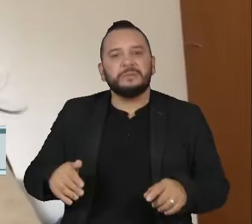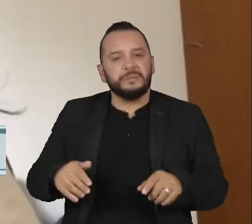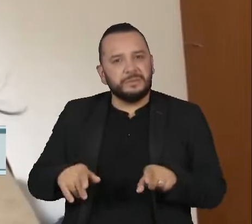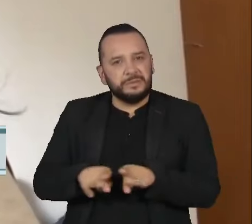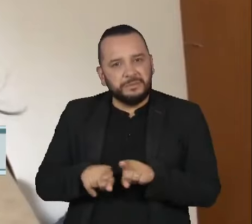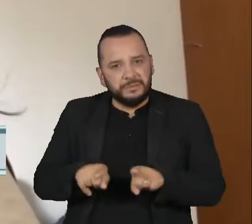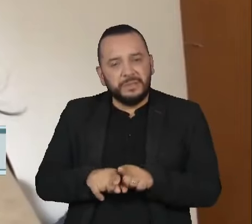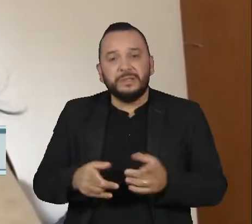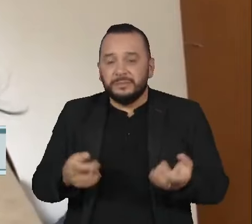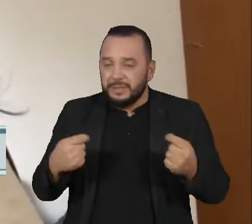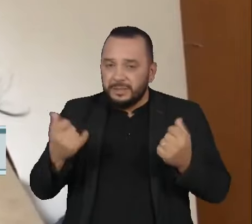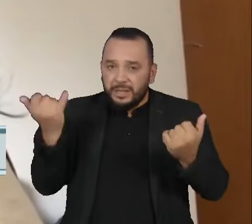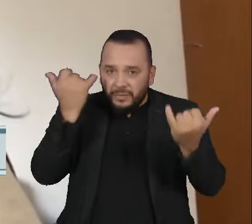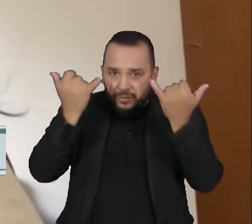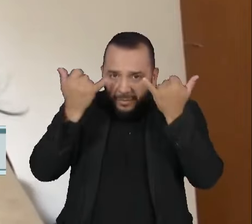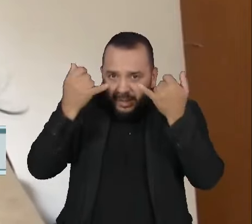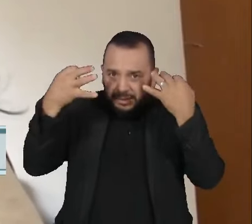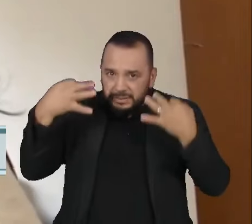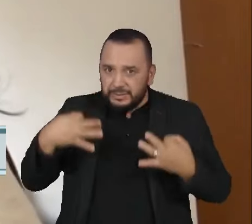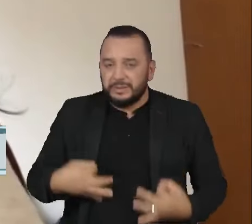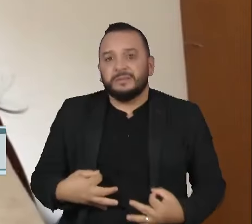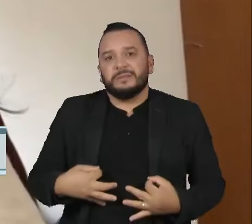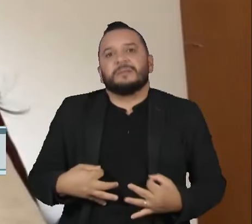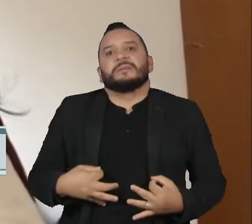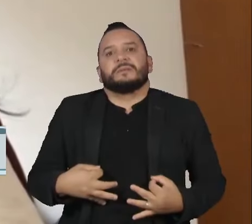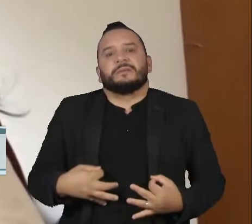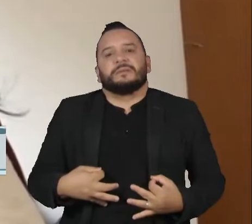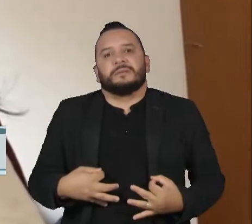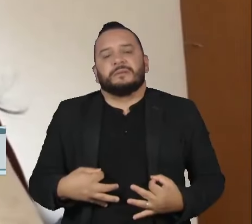Informação correta, não informação